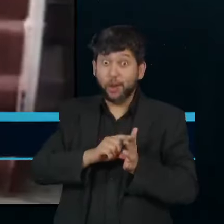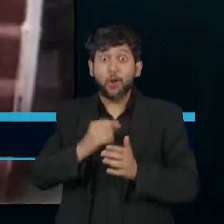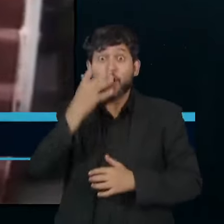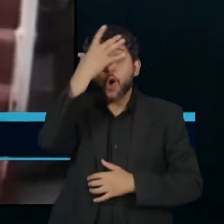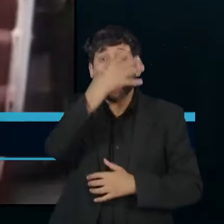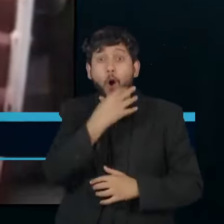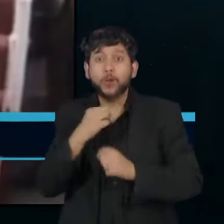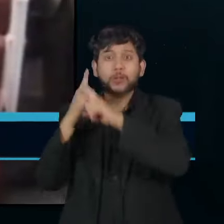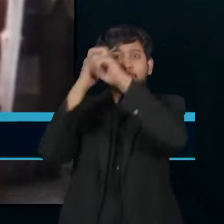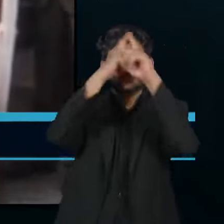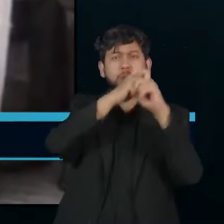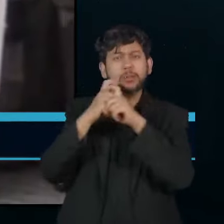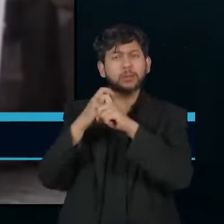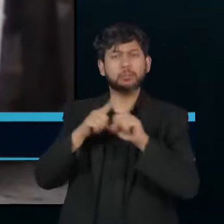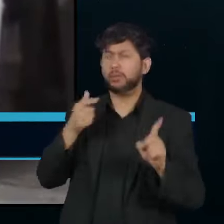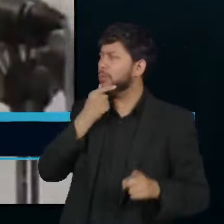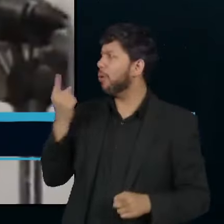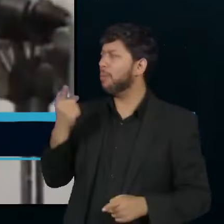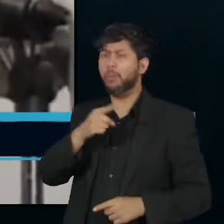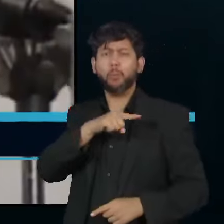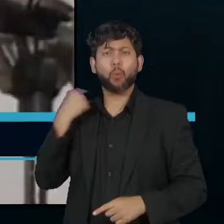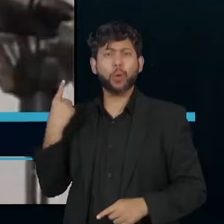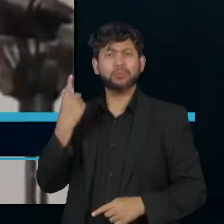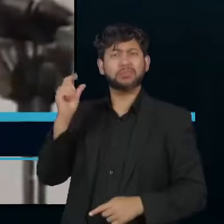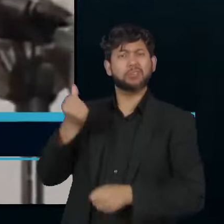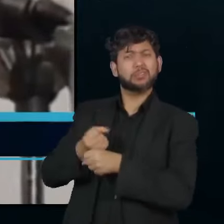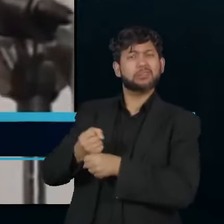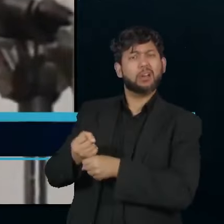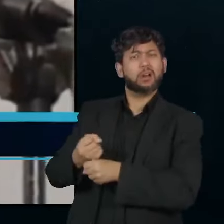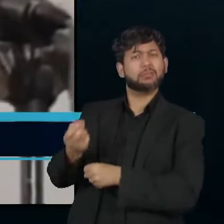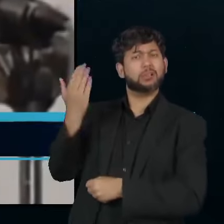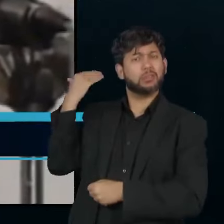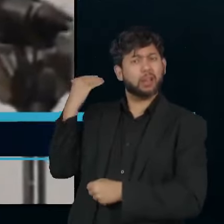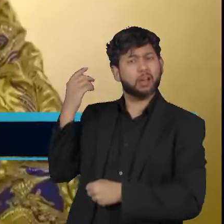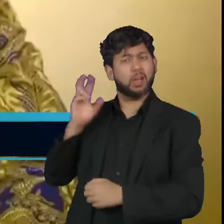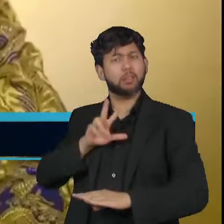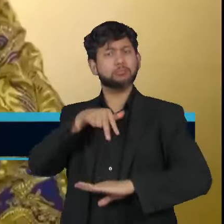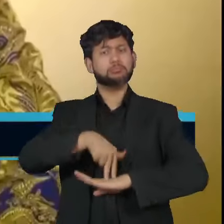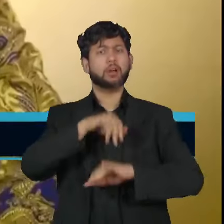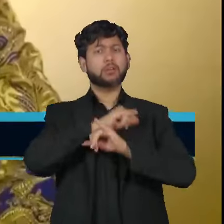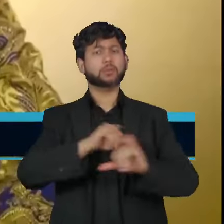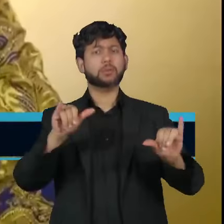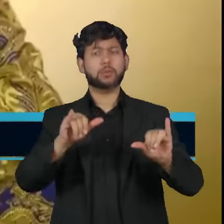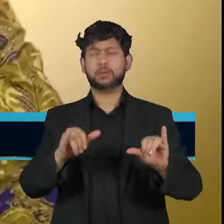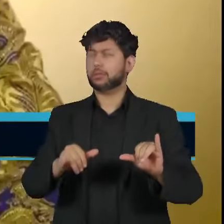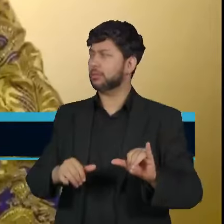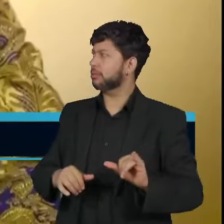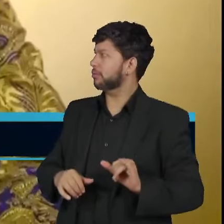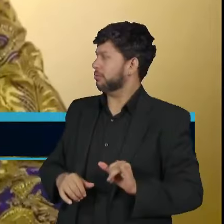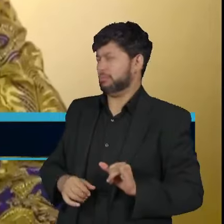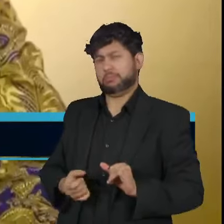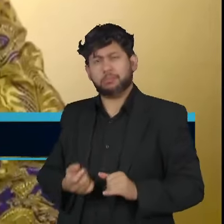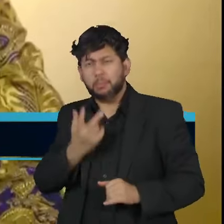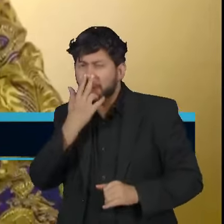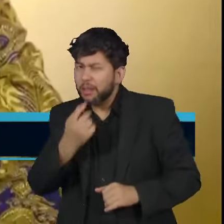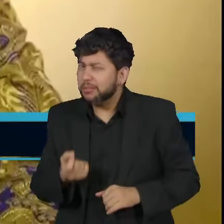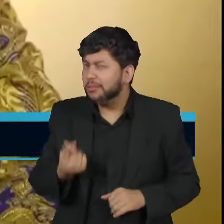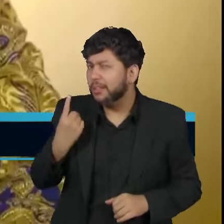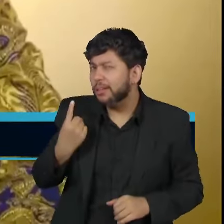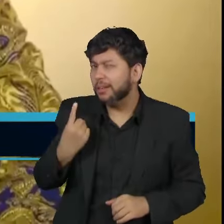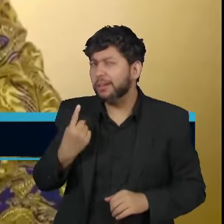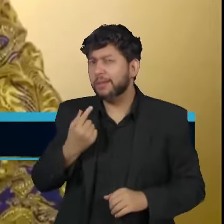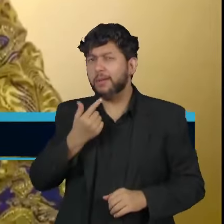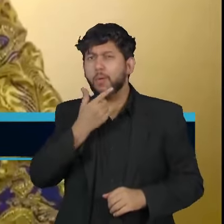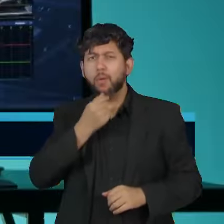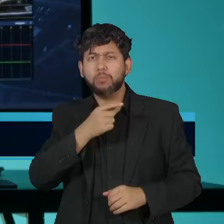ressuscitou o general morto há 16 anos para mensagem aos eleitores Pode parecer esdrúxula a aparição